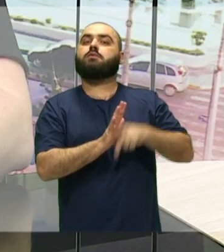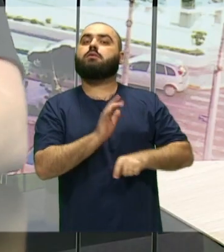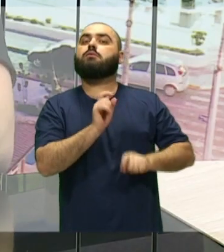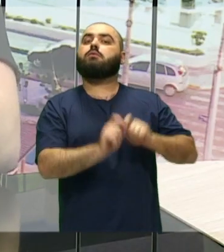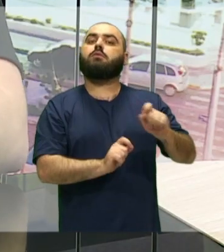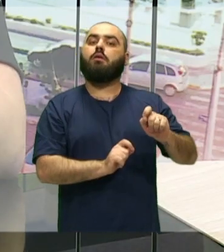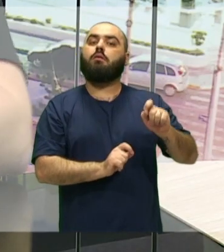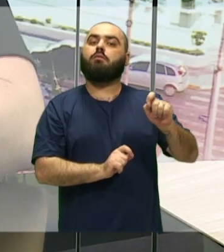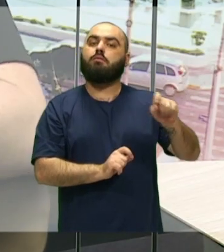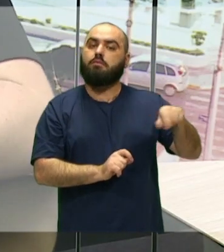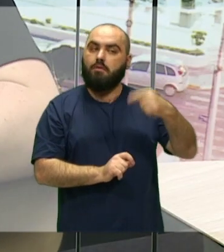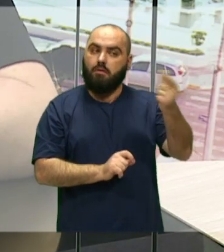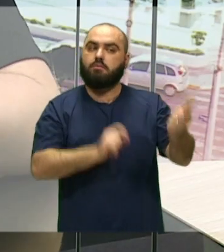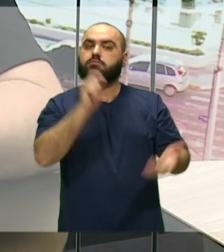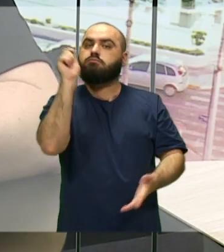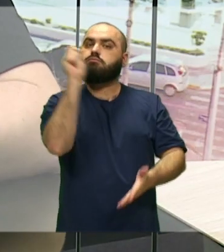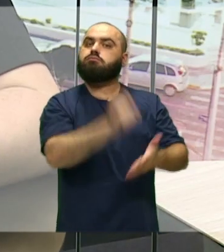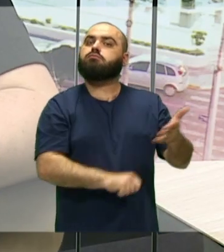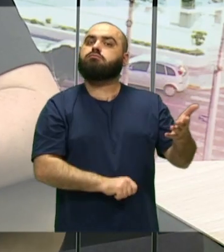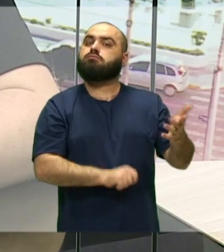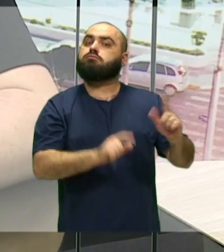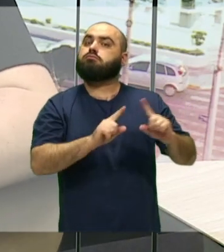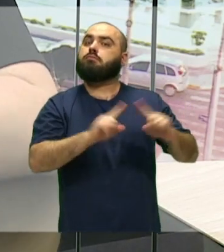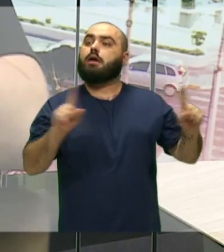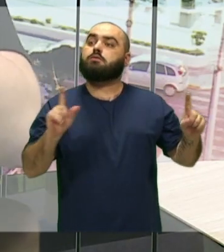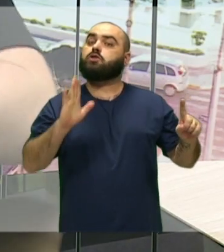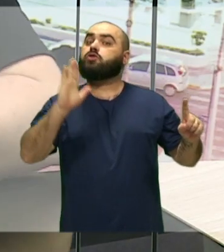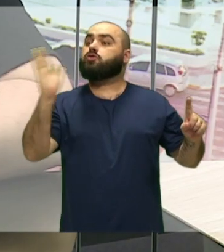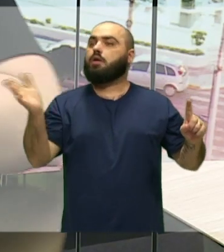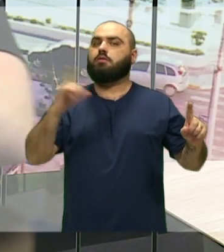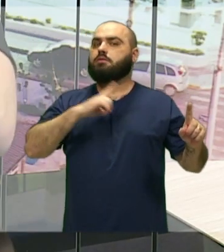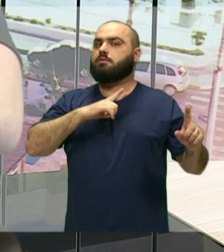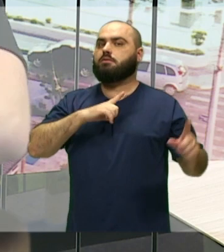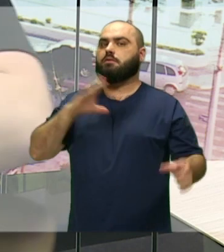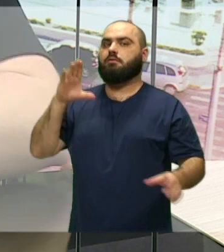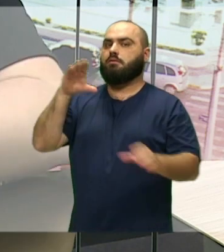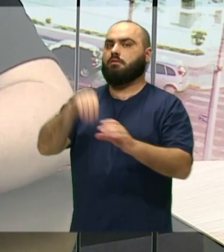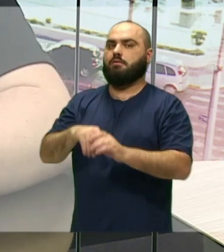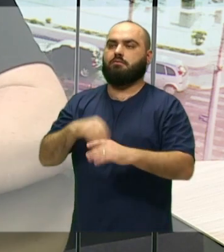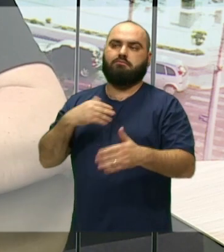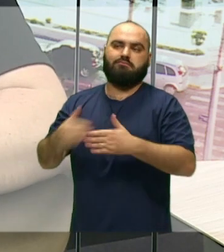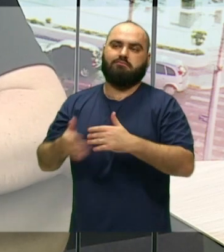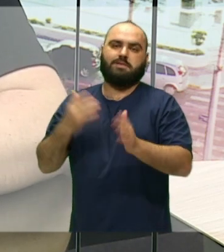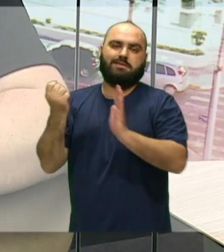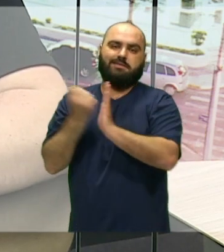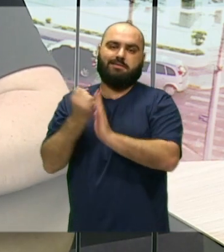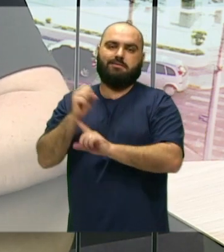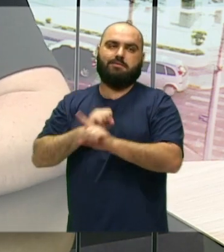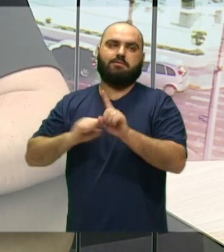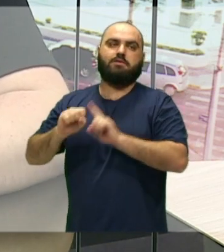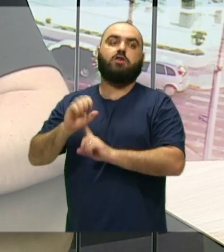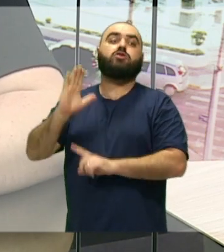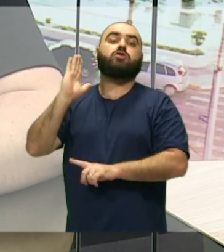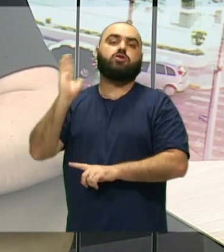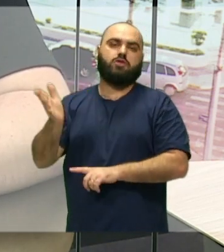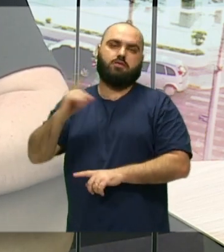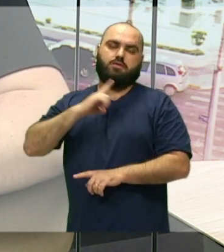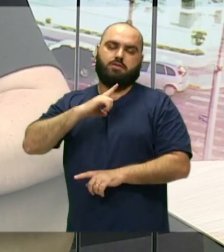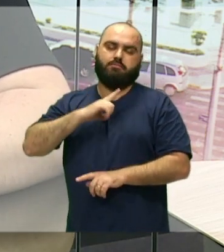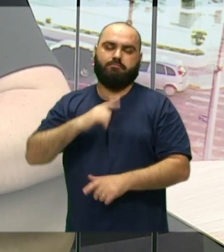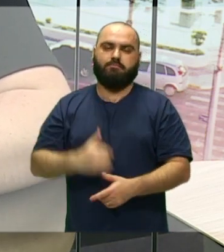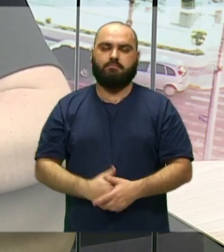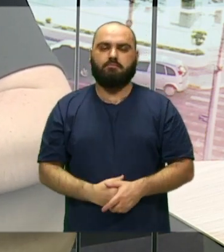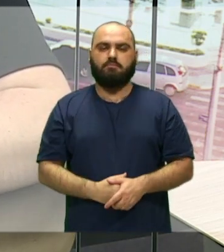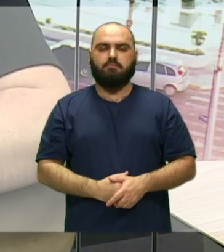gente escreveu mas que já já acontecia independente do Celo social né já era uma coisa que vinha deantes eh